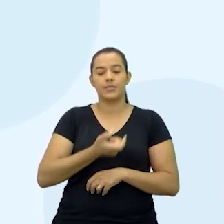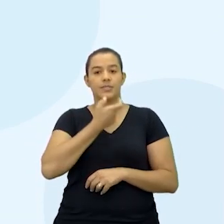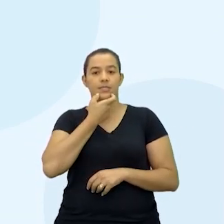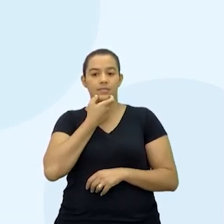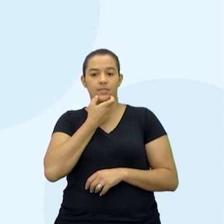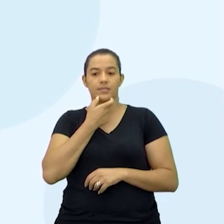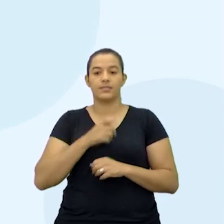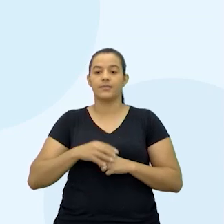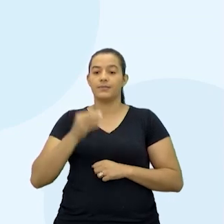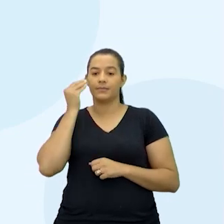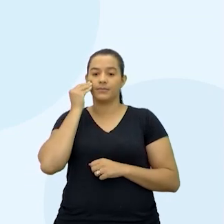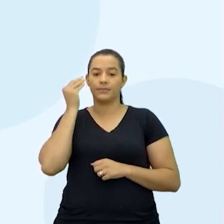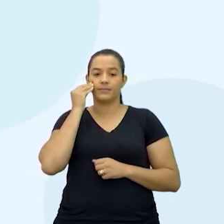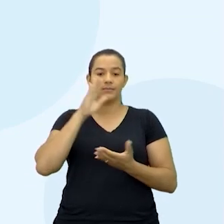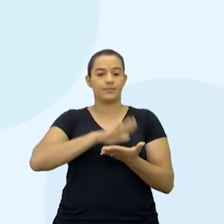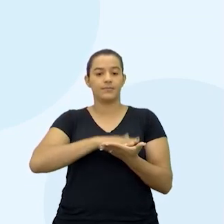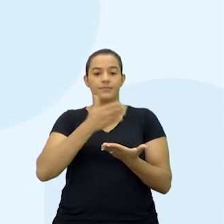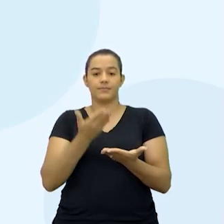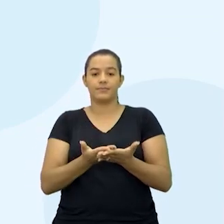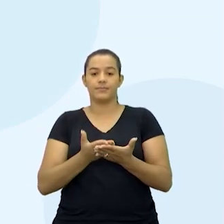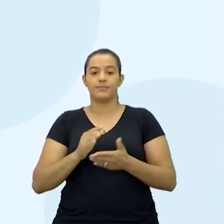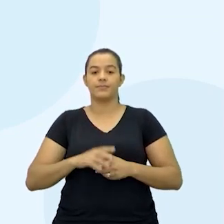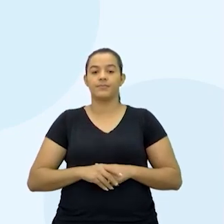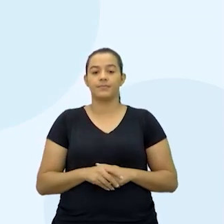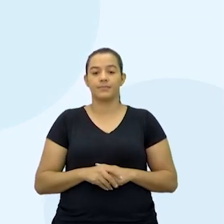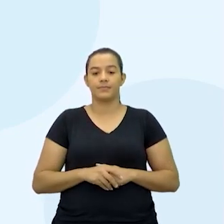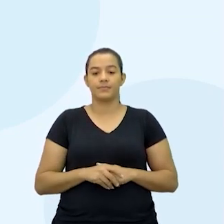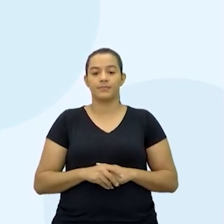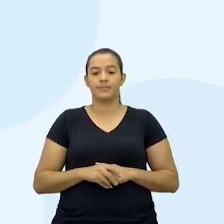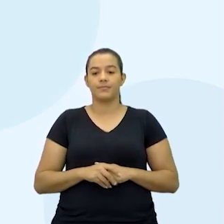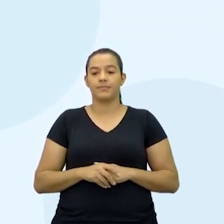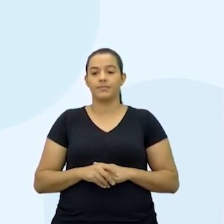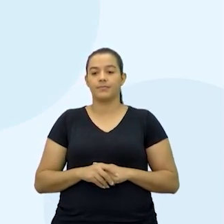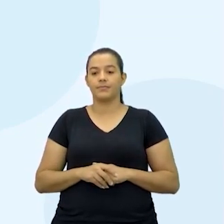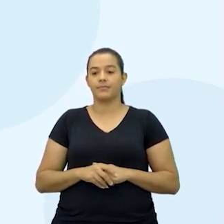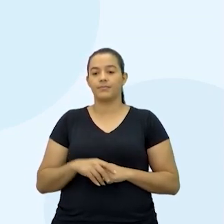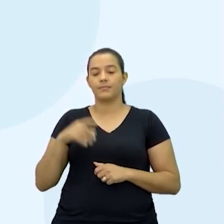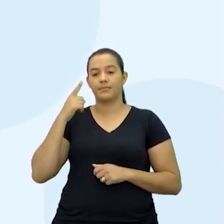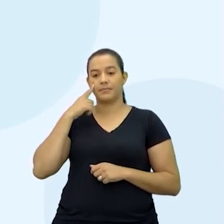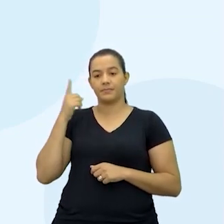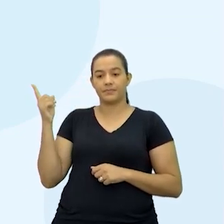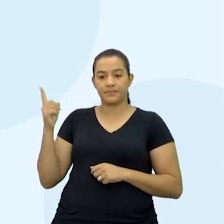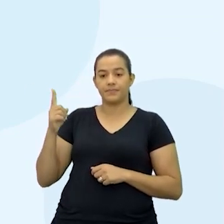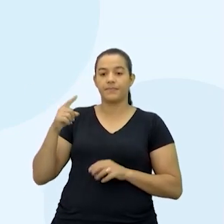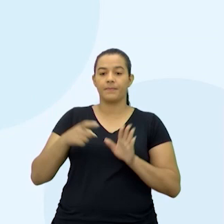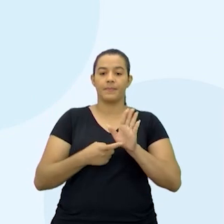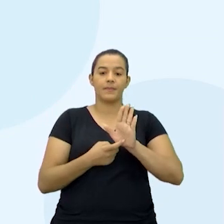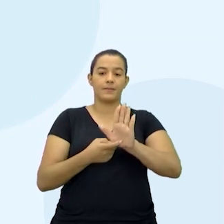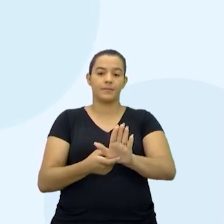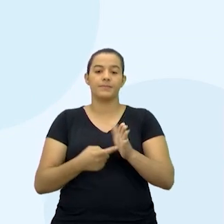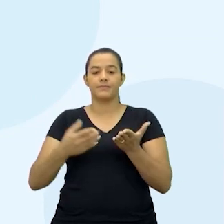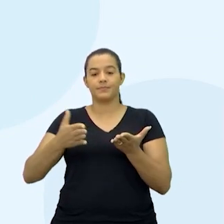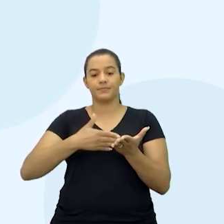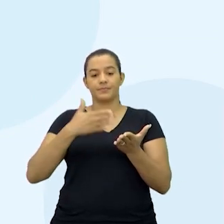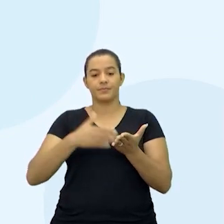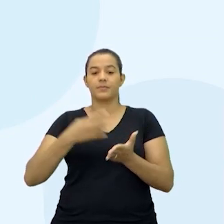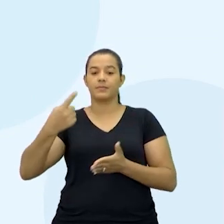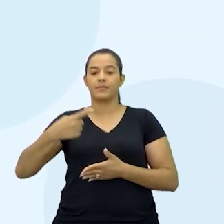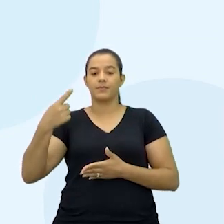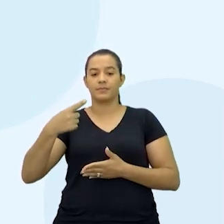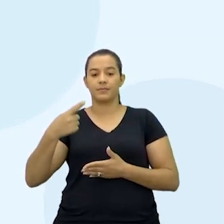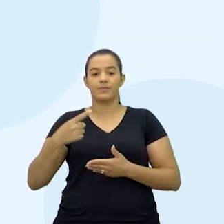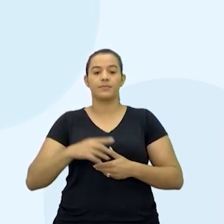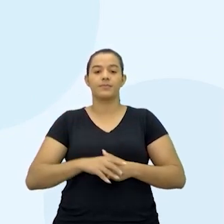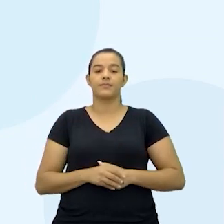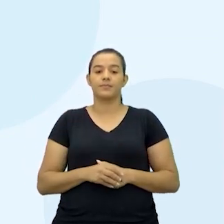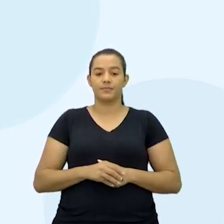tentar uma tradução. Imprensa internacional, né? O New York Times. Apresento para vocês a primeira página do The New